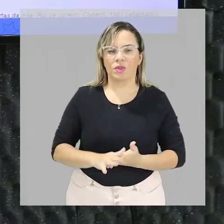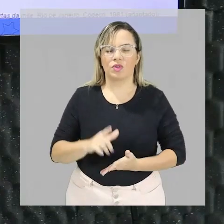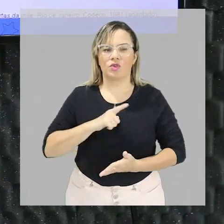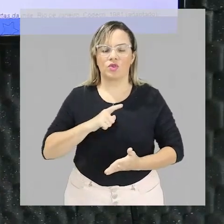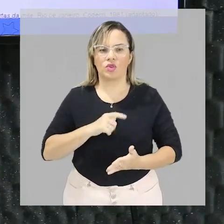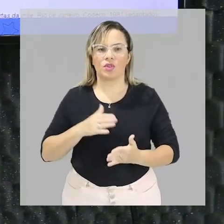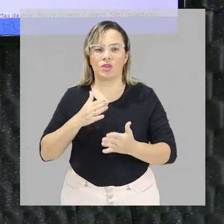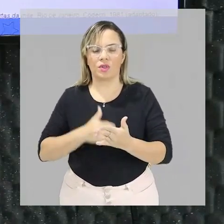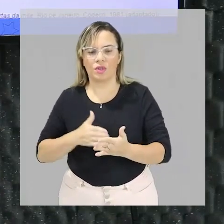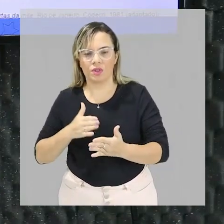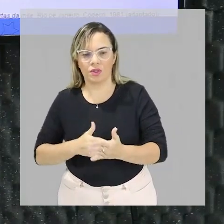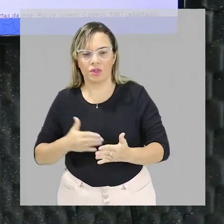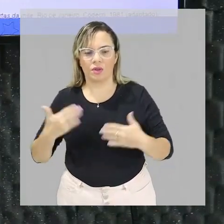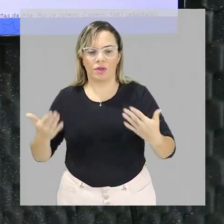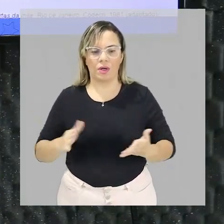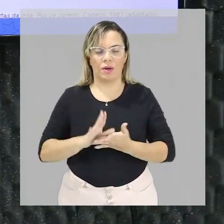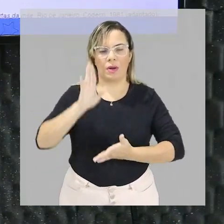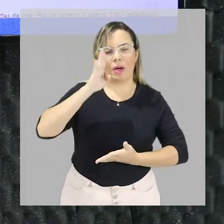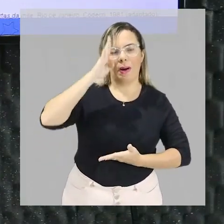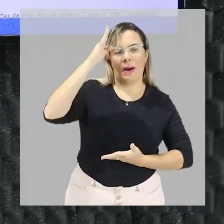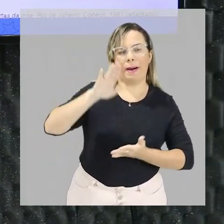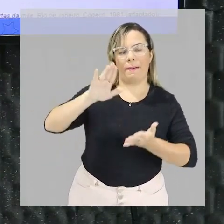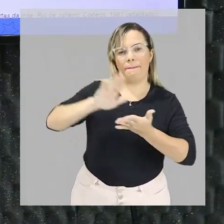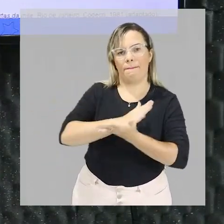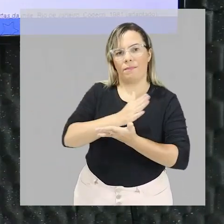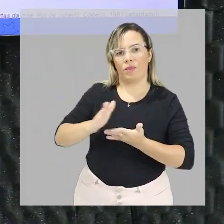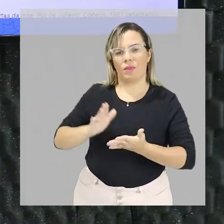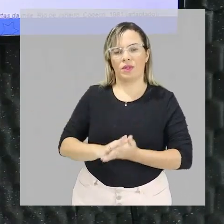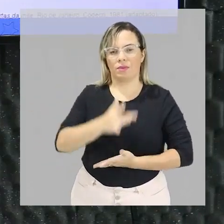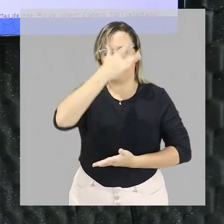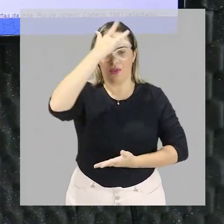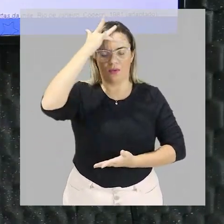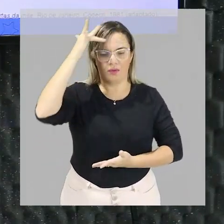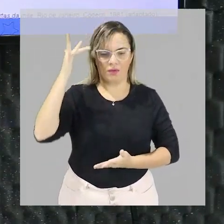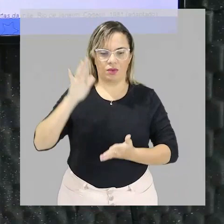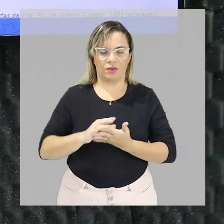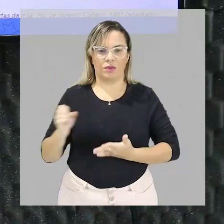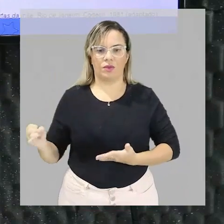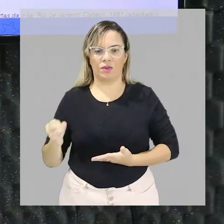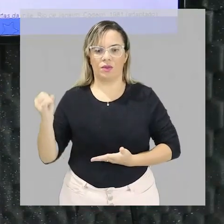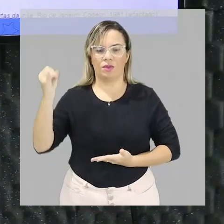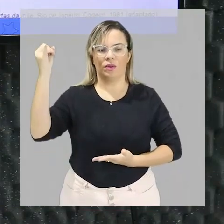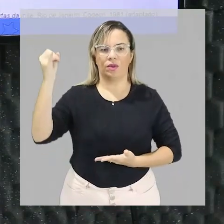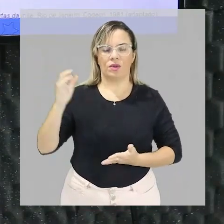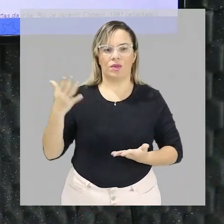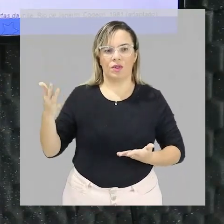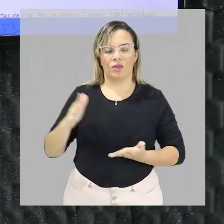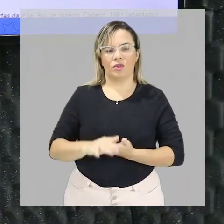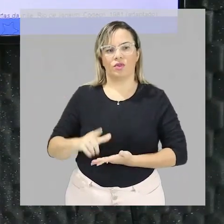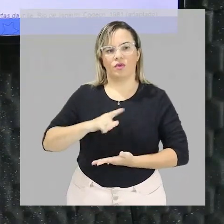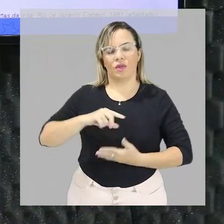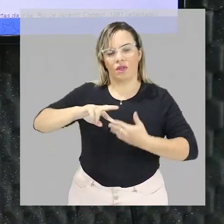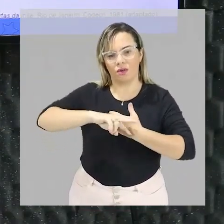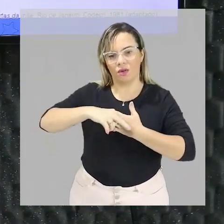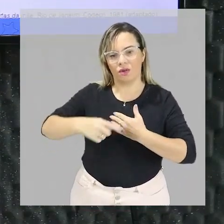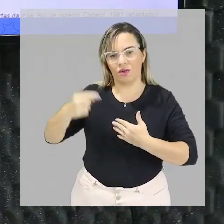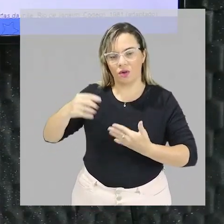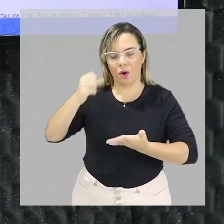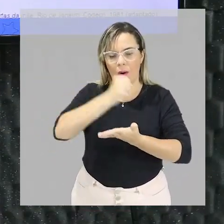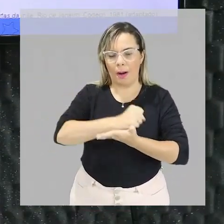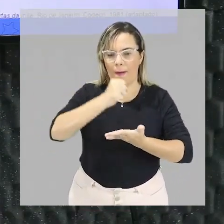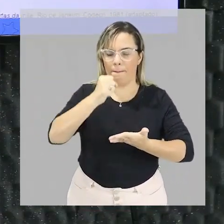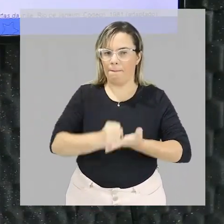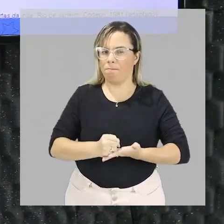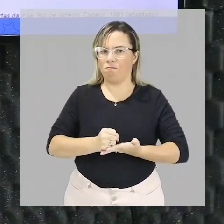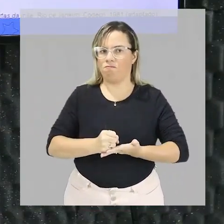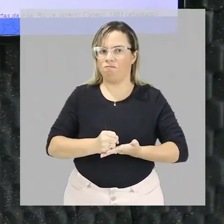restrições, principalmente quando ele fala de algumas personalidades importantes e que acabaram tendo seu passaporte,